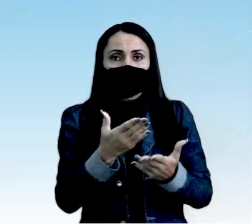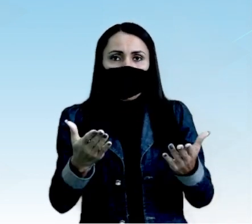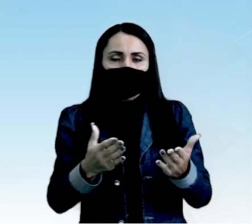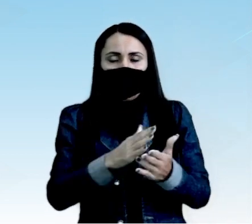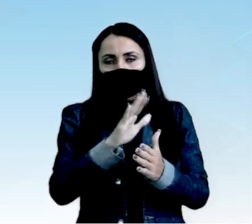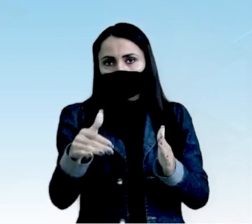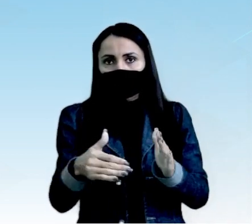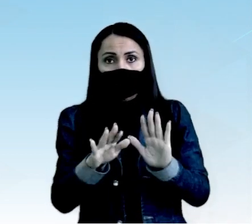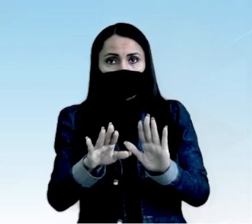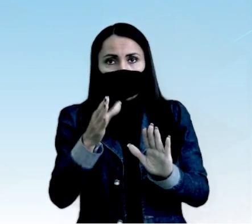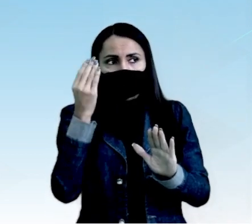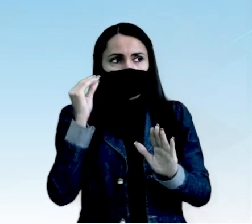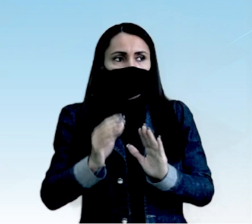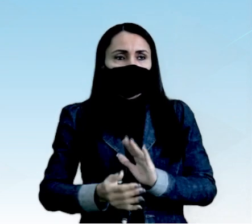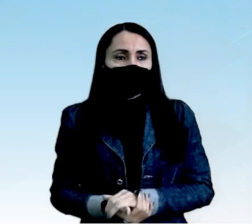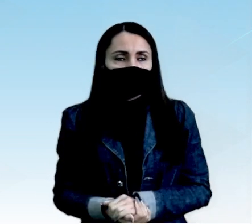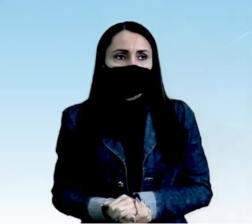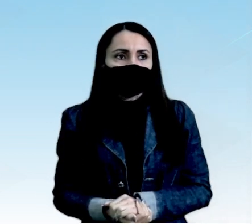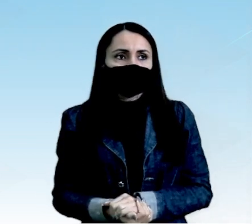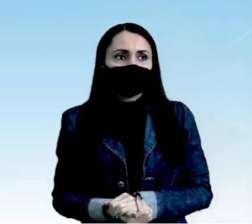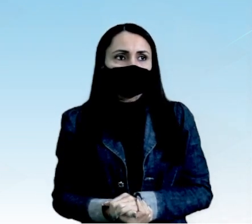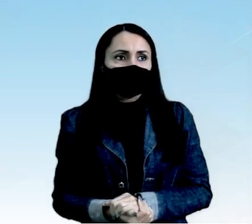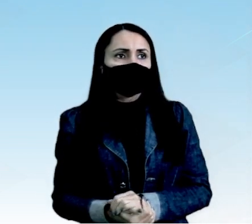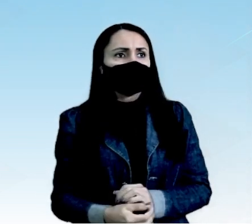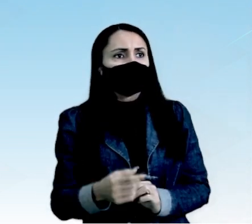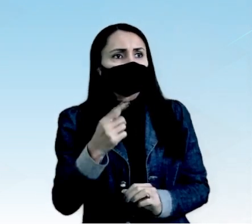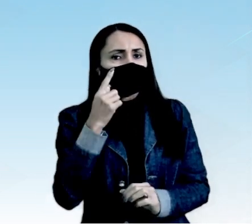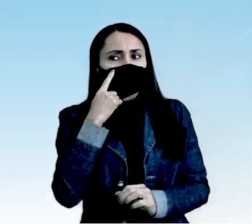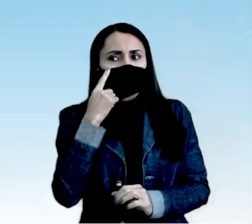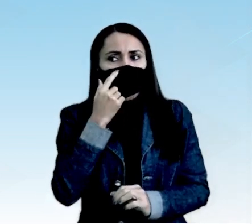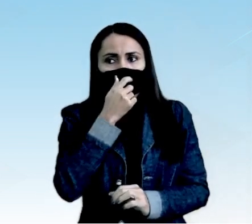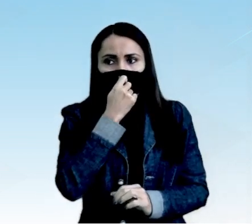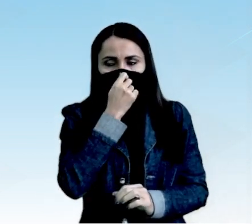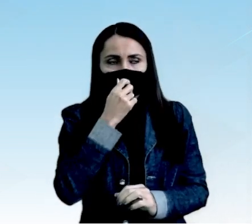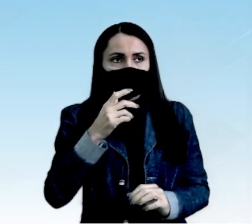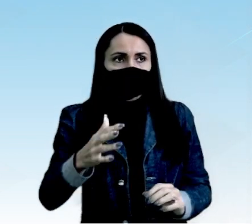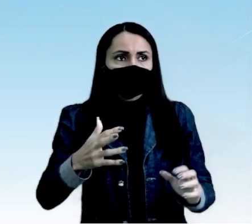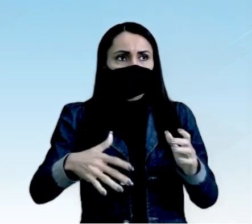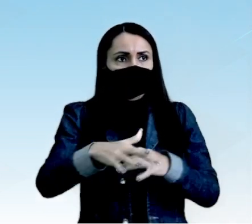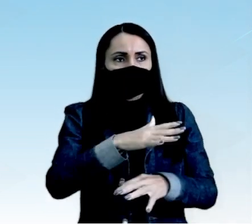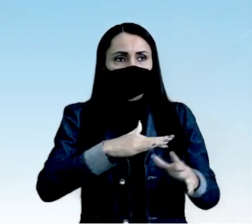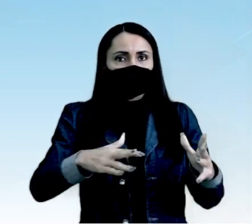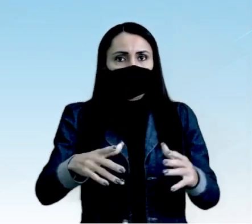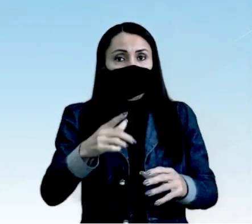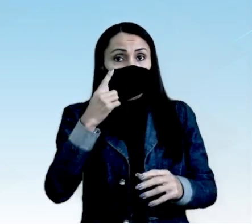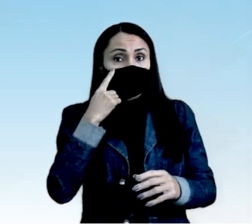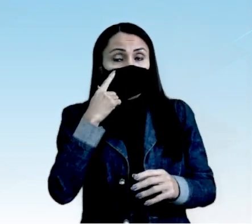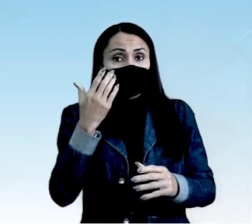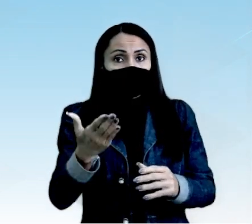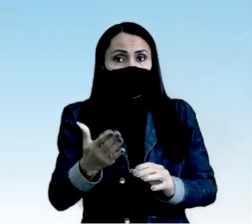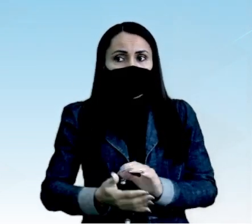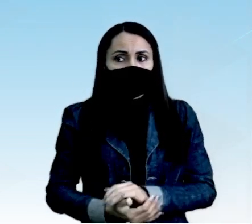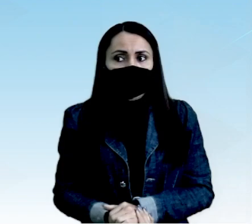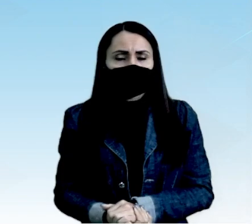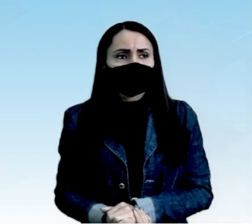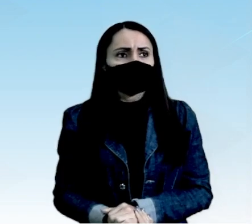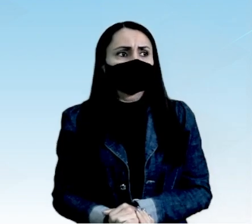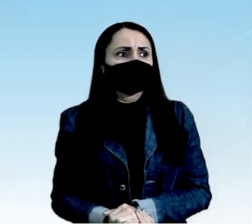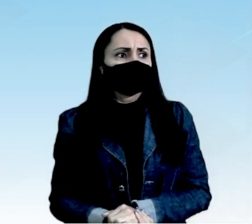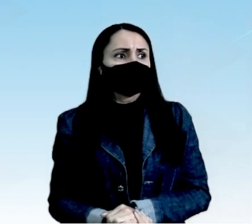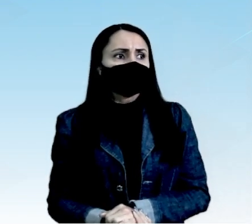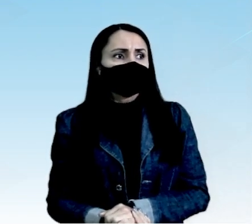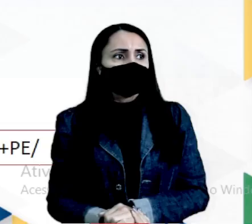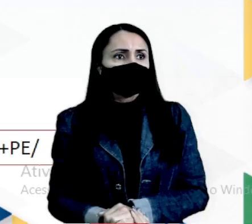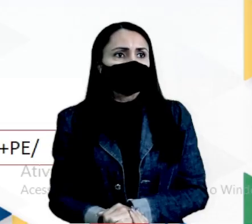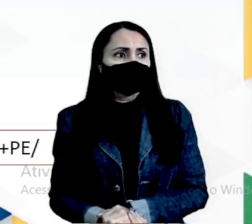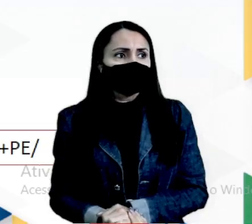arredondar, não esquece. Ó, você já ouviu falar do perímetro urbano? Não? Vou te mostrar. Mantém aí, por favor, Manuel,